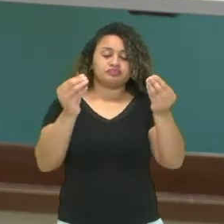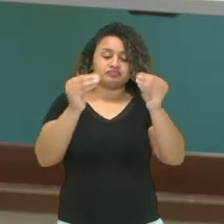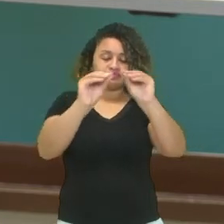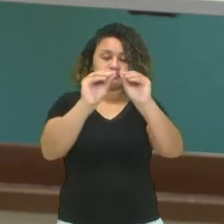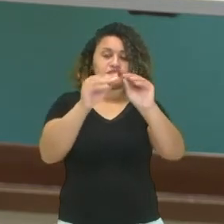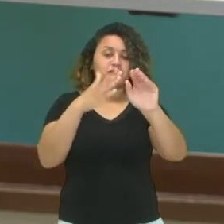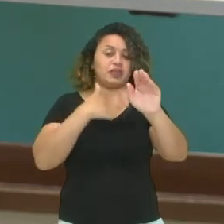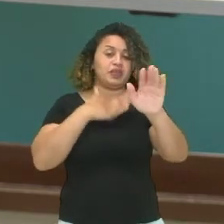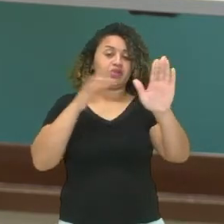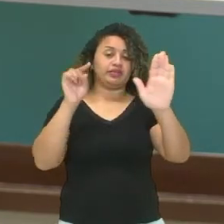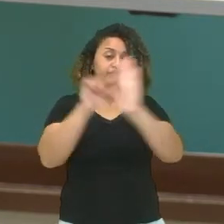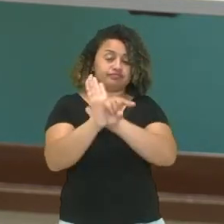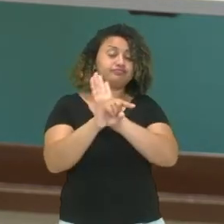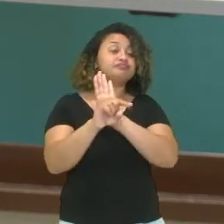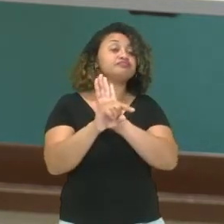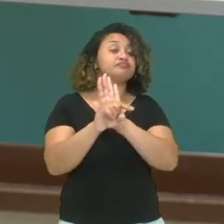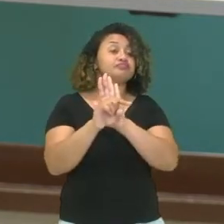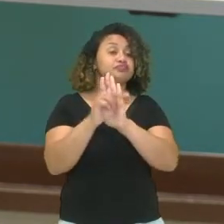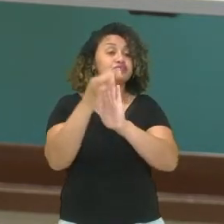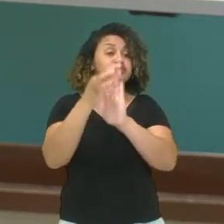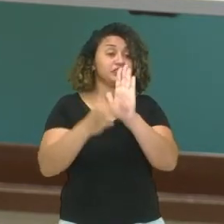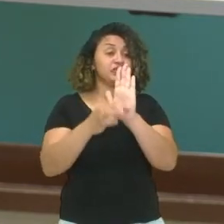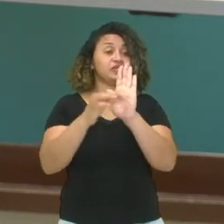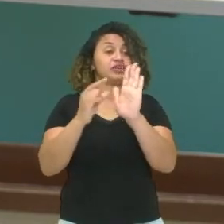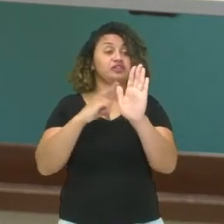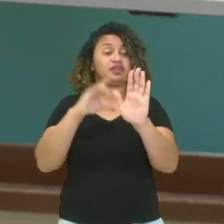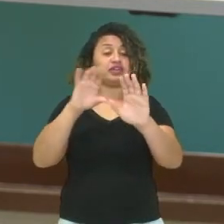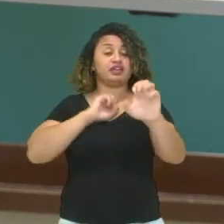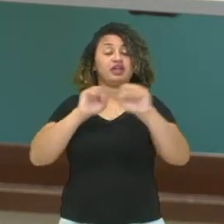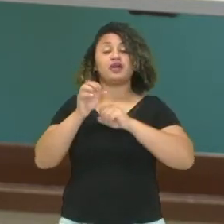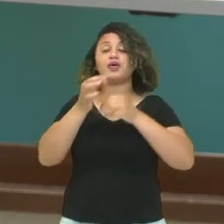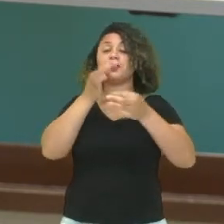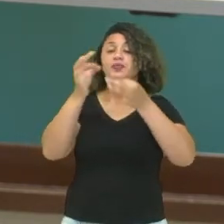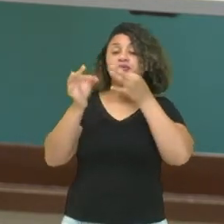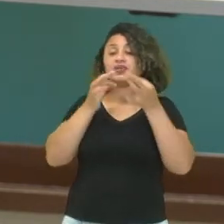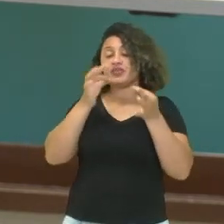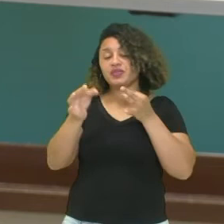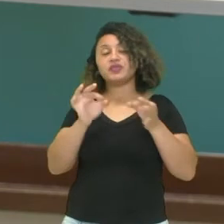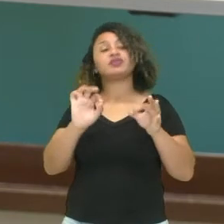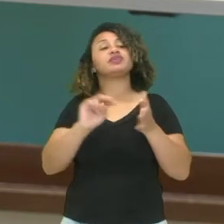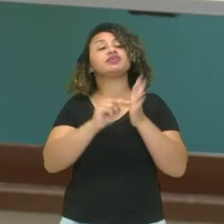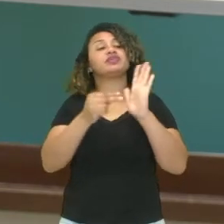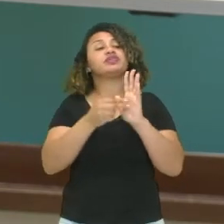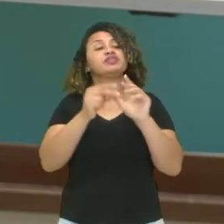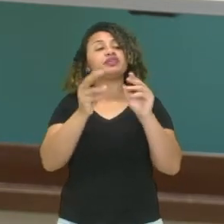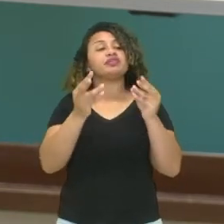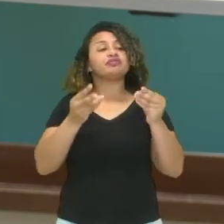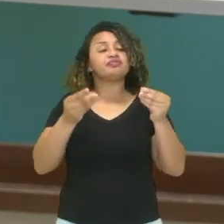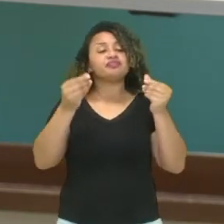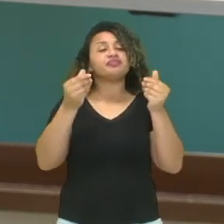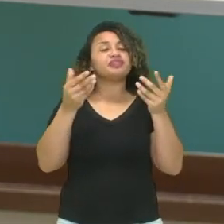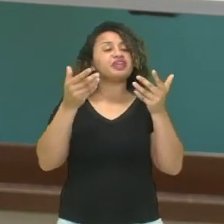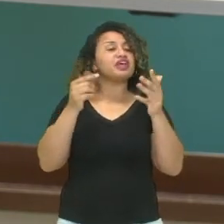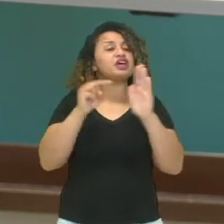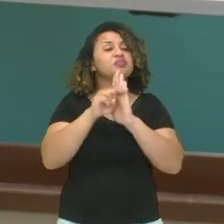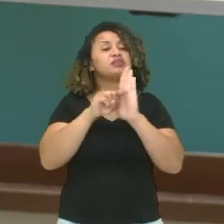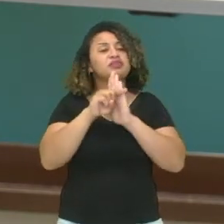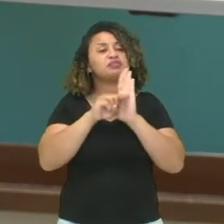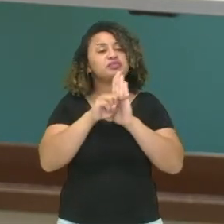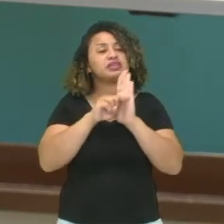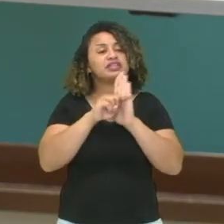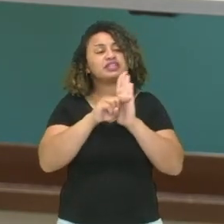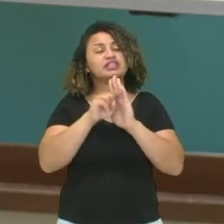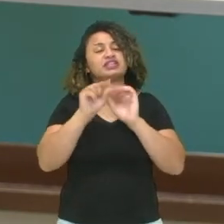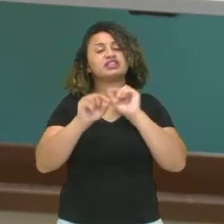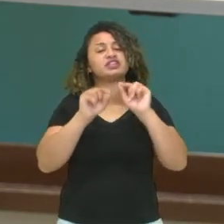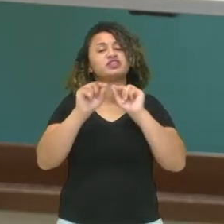vou obter opiniões, ou seja, ela vai estar se qualificando como uma pesquisa qualitativa, ou